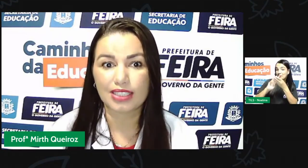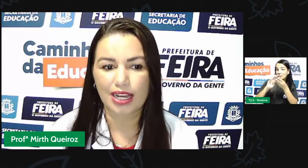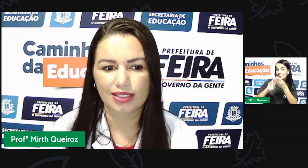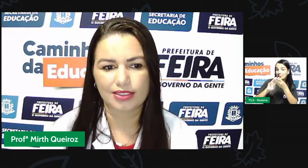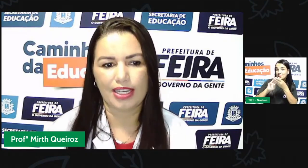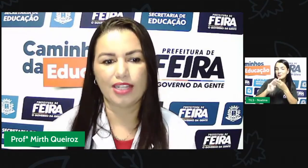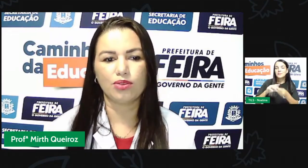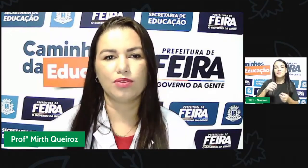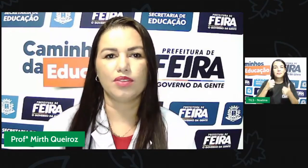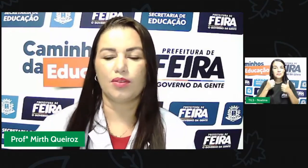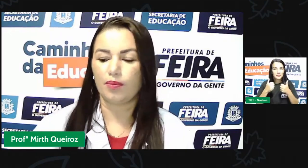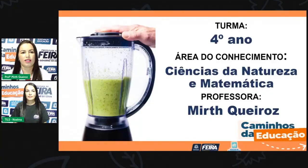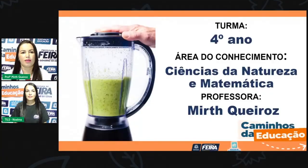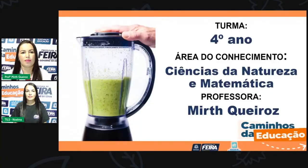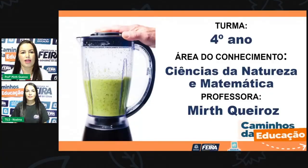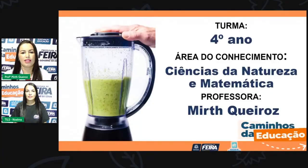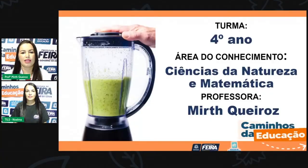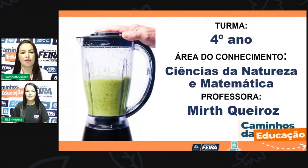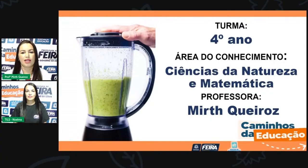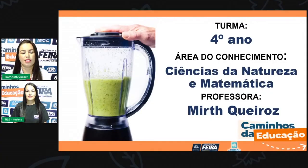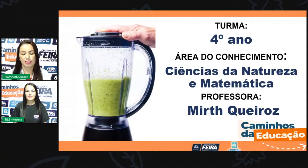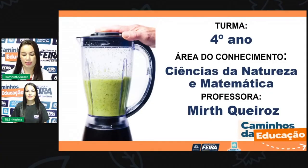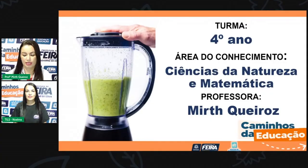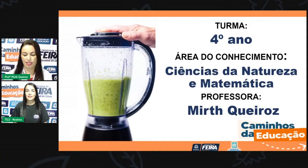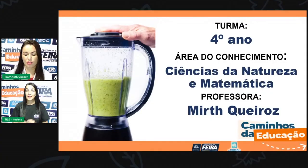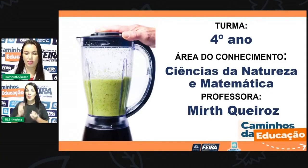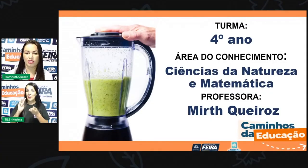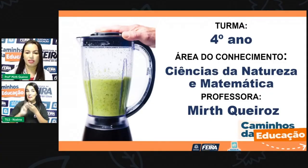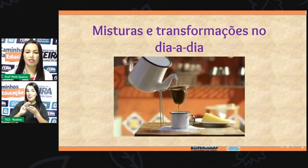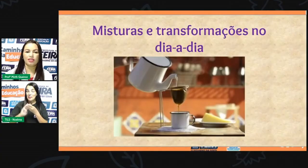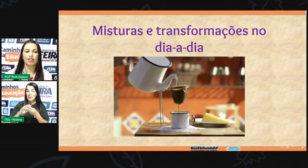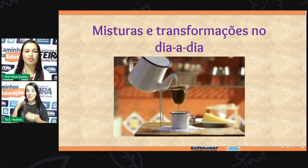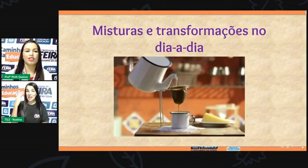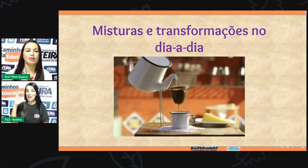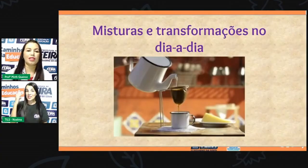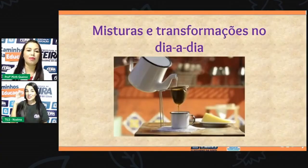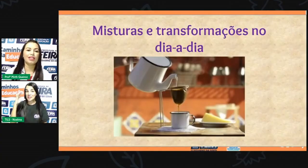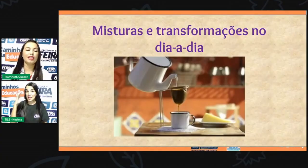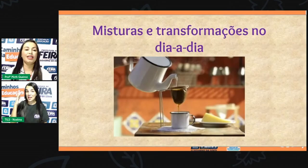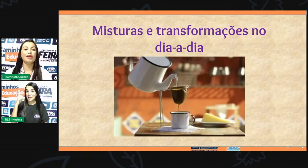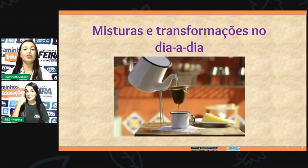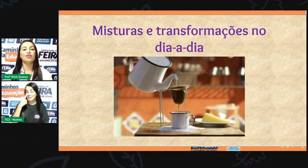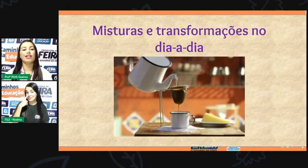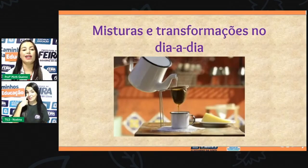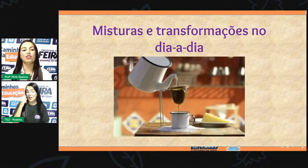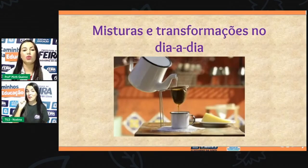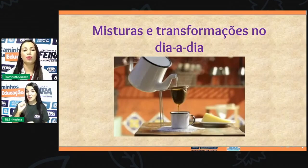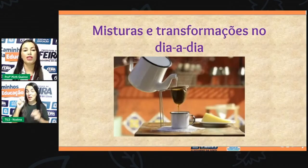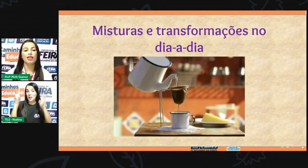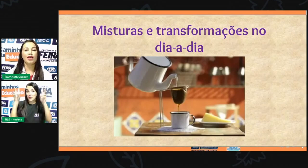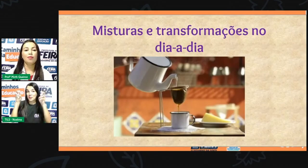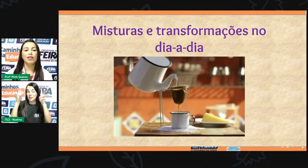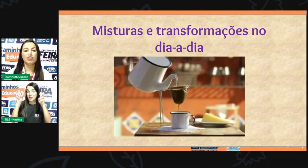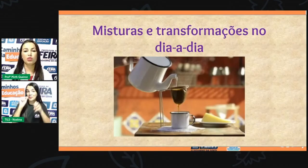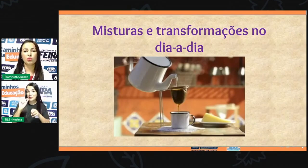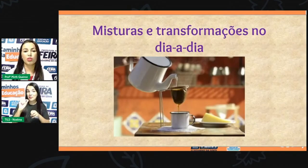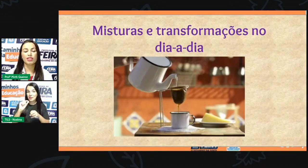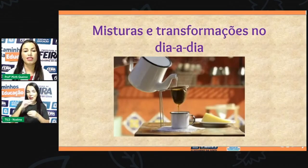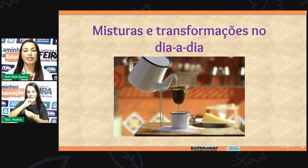natureza, certo? Matemática e ciências da natureza, ciências da natureza e matemática e iremos falar sobre